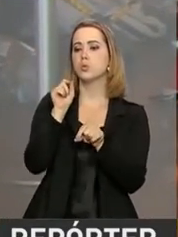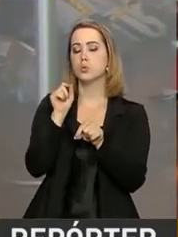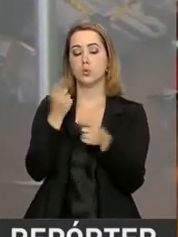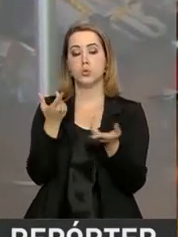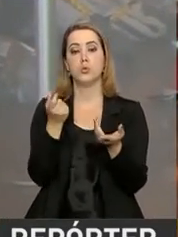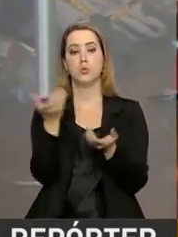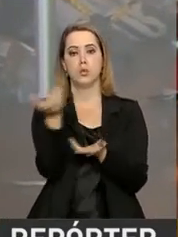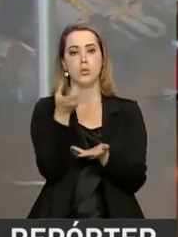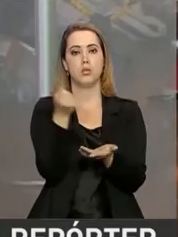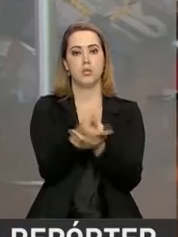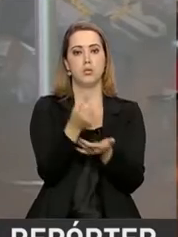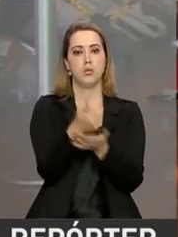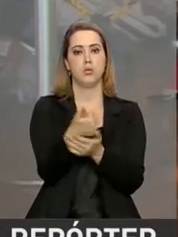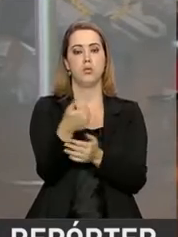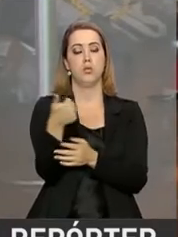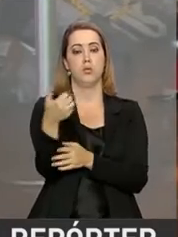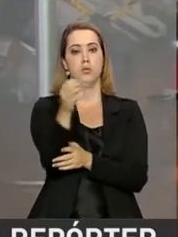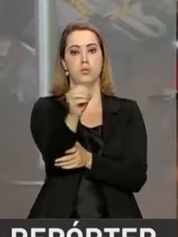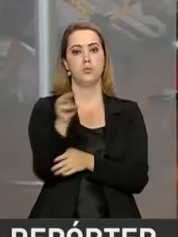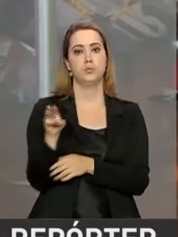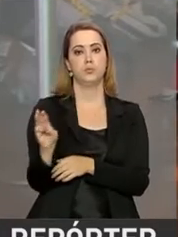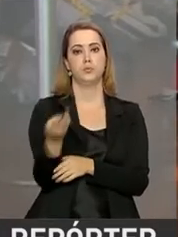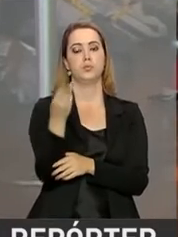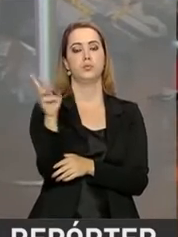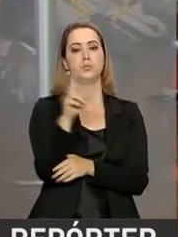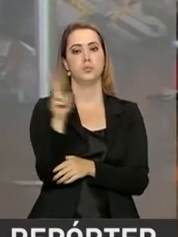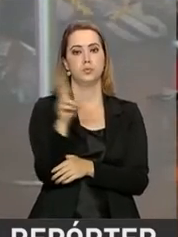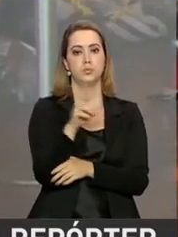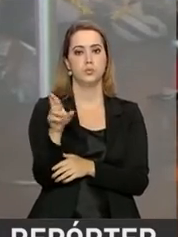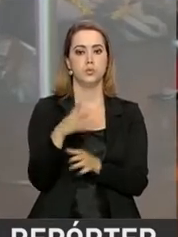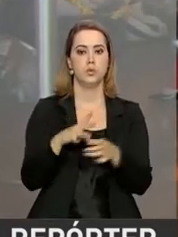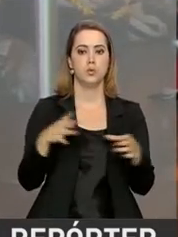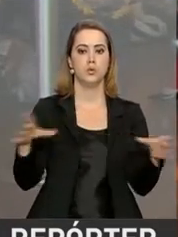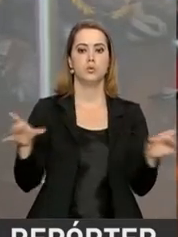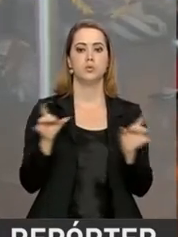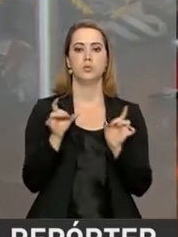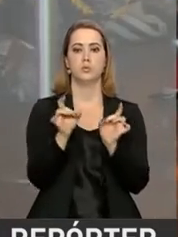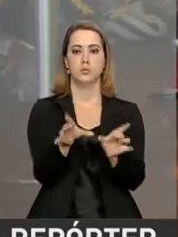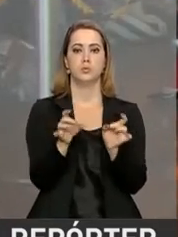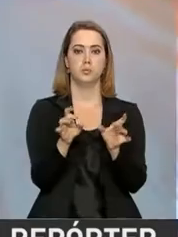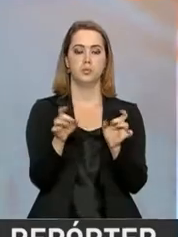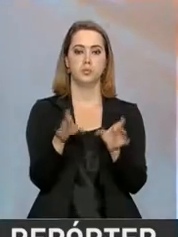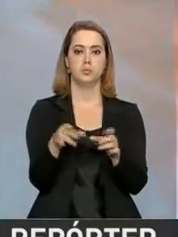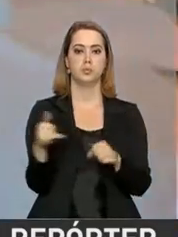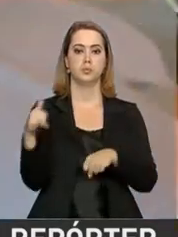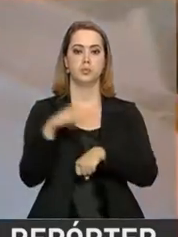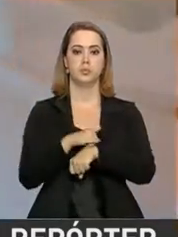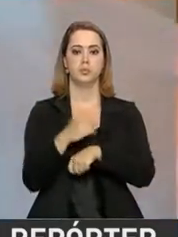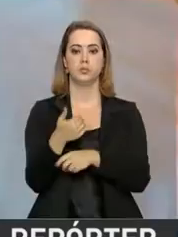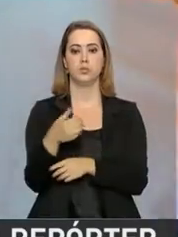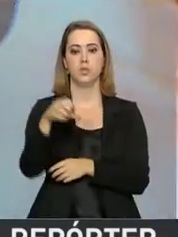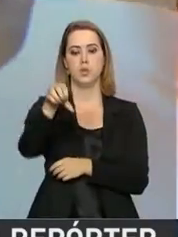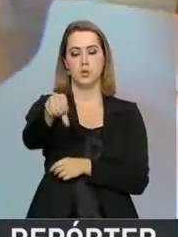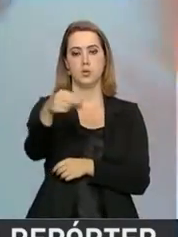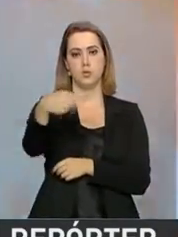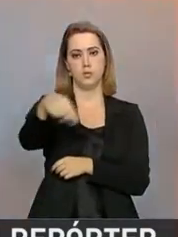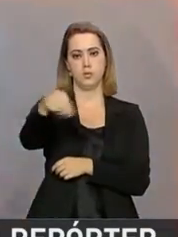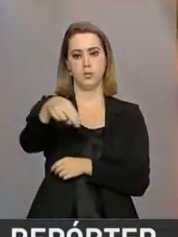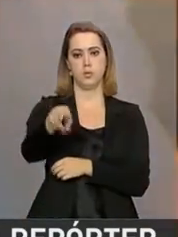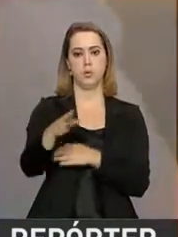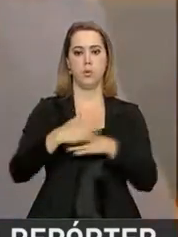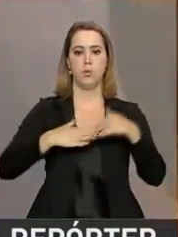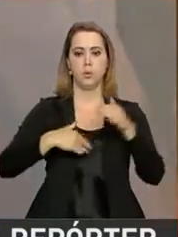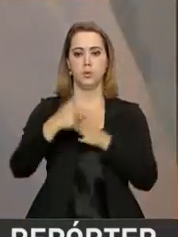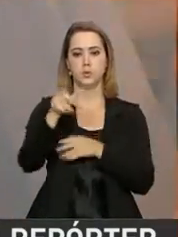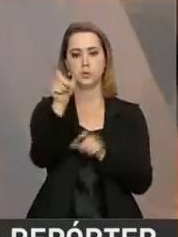quase 10 milhões de reais em mercadorias no maior leilão da história do aeroporto até o dia 9 de novembro qualquer